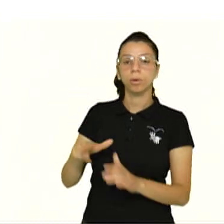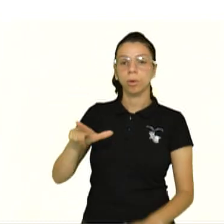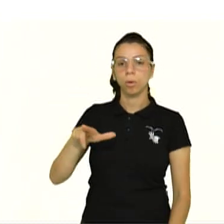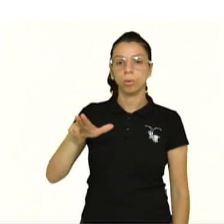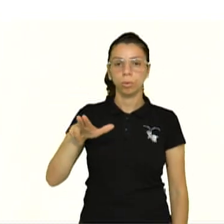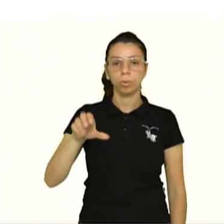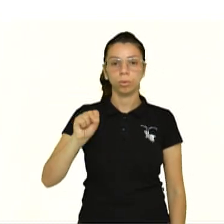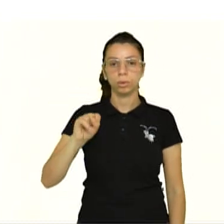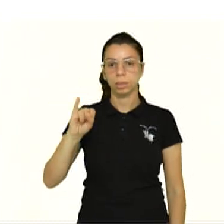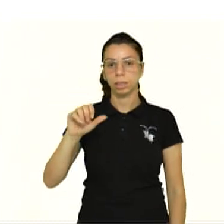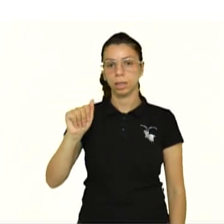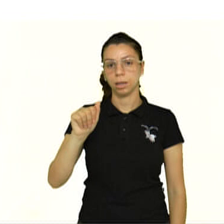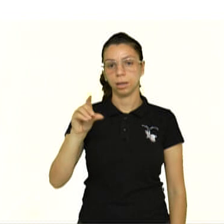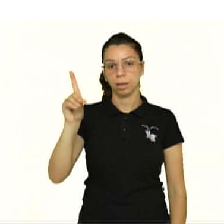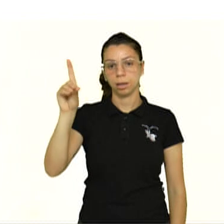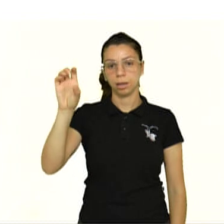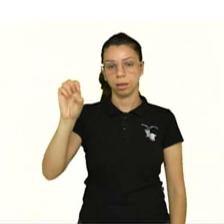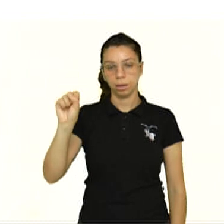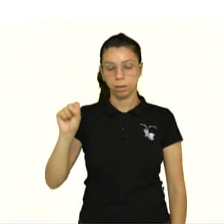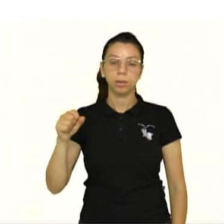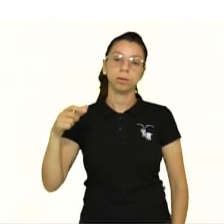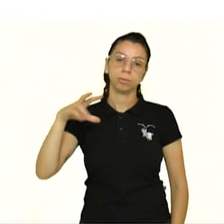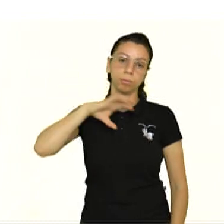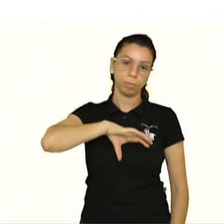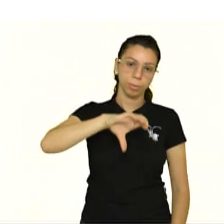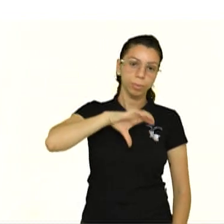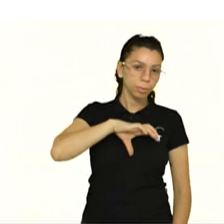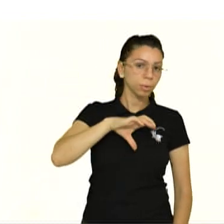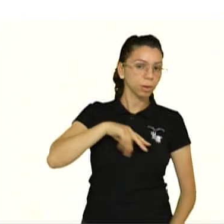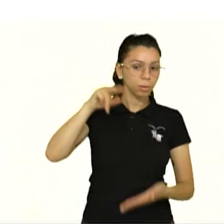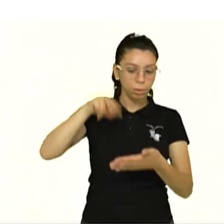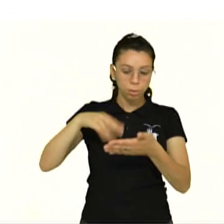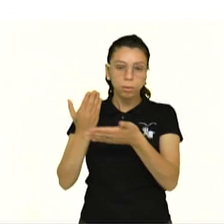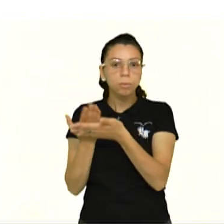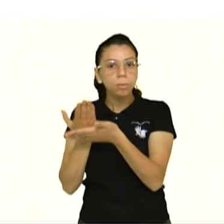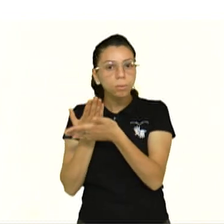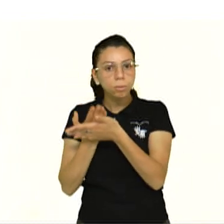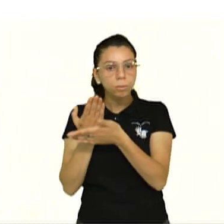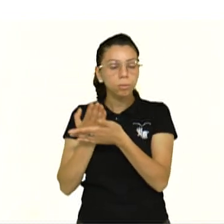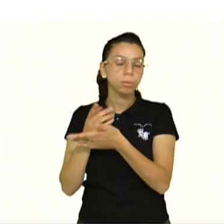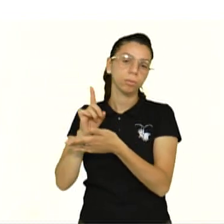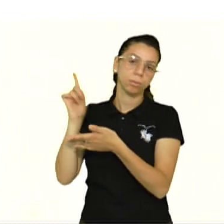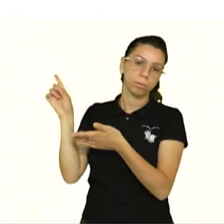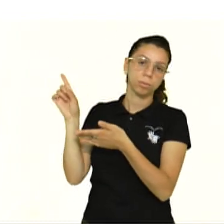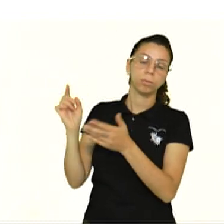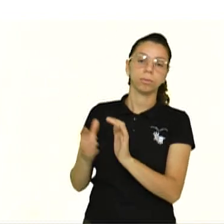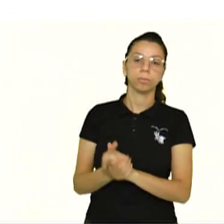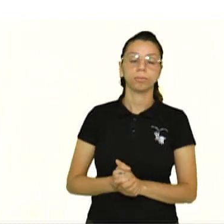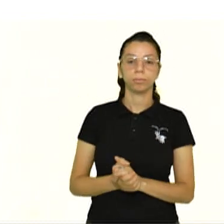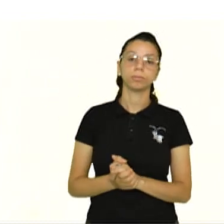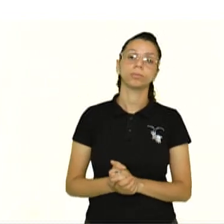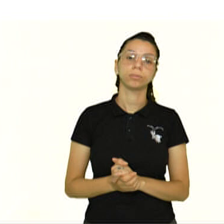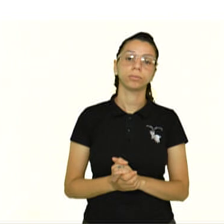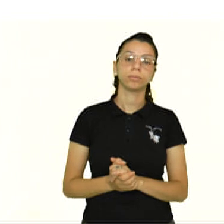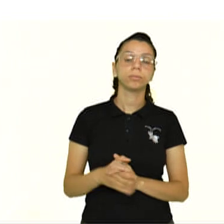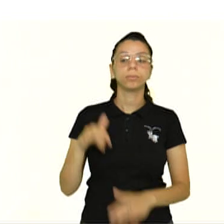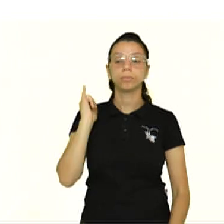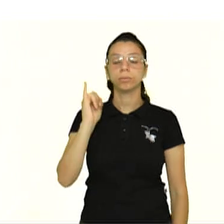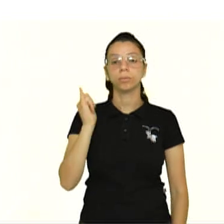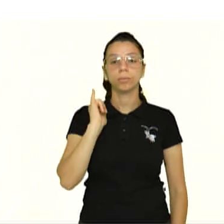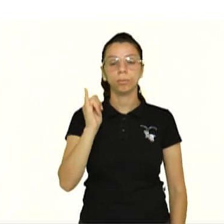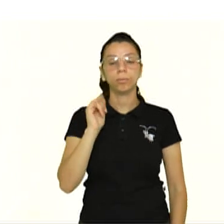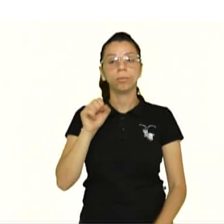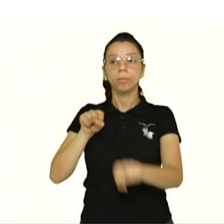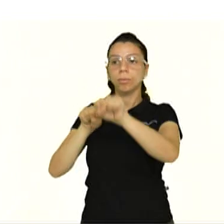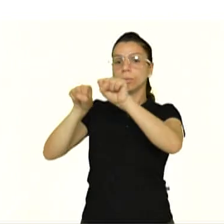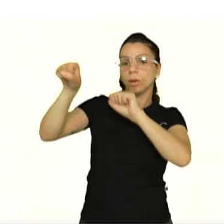Lusíadas, principalmente na língua portuguesa, ali em literatura, a gente vê bastante essa obra, né? E ela narra os feitos do